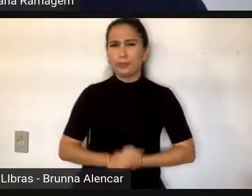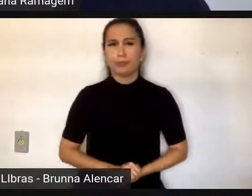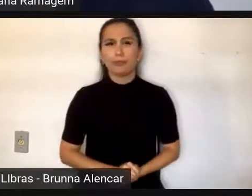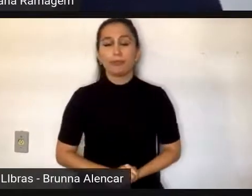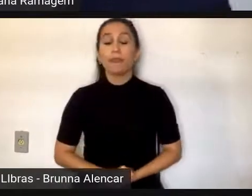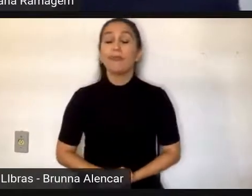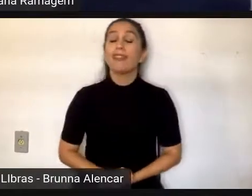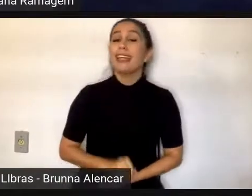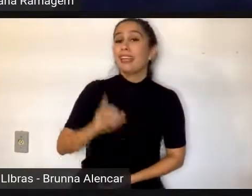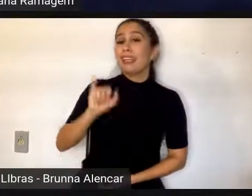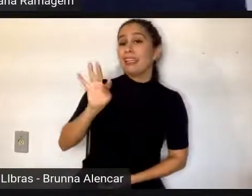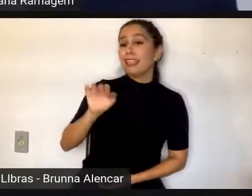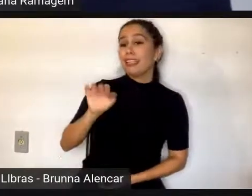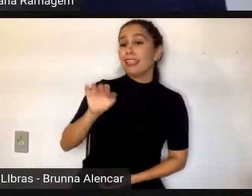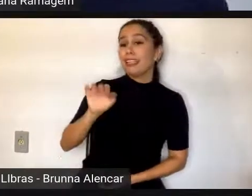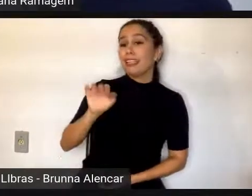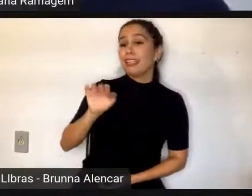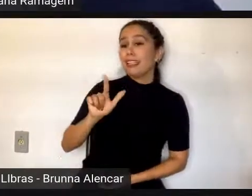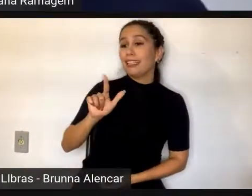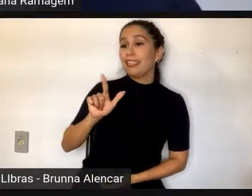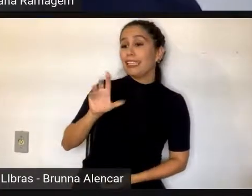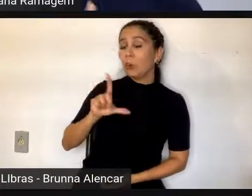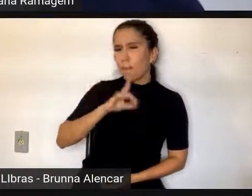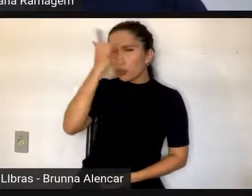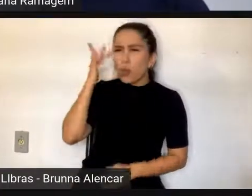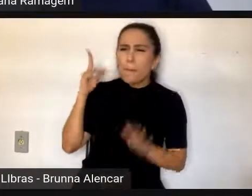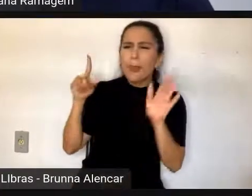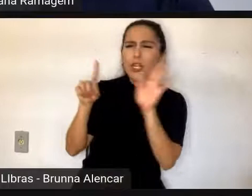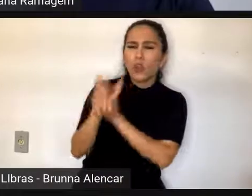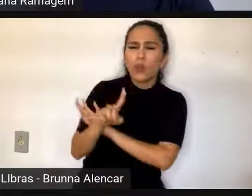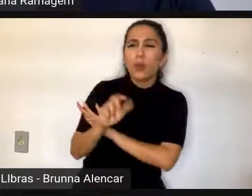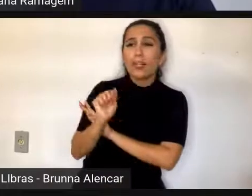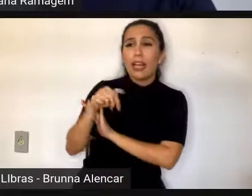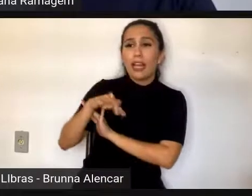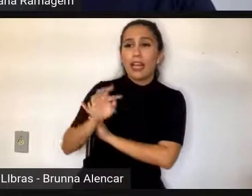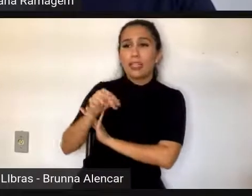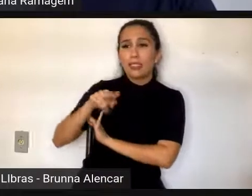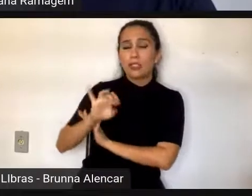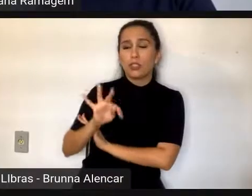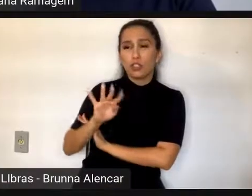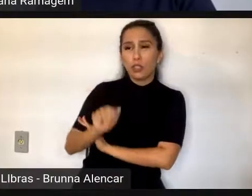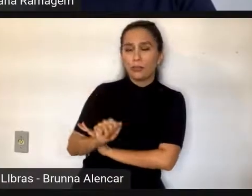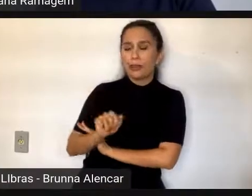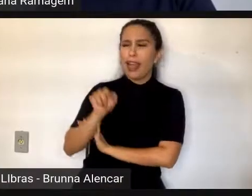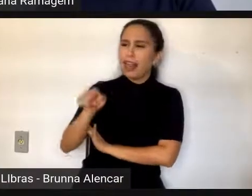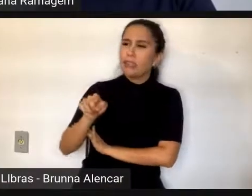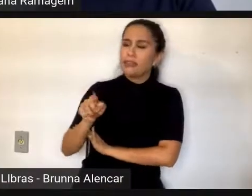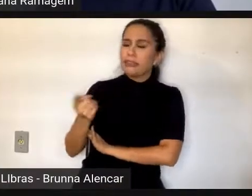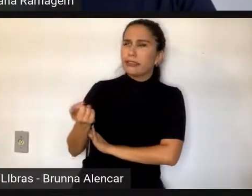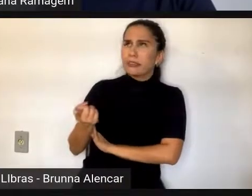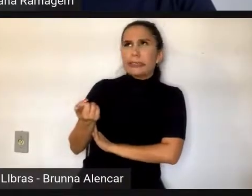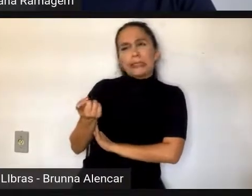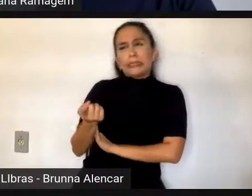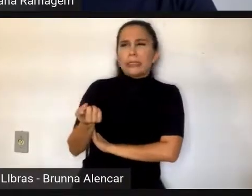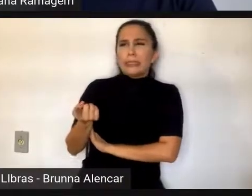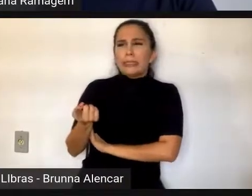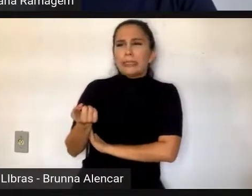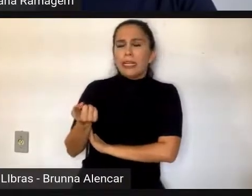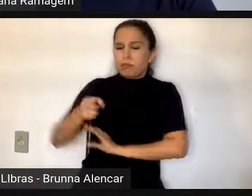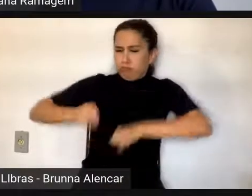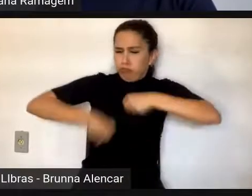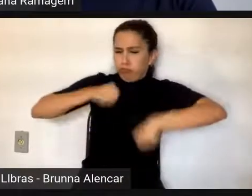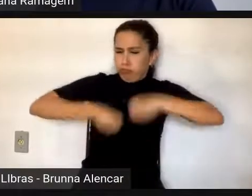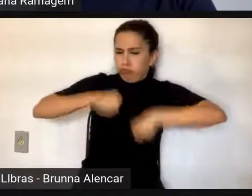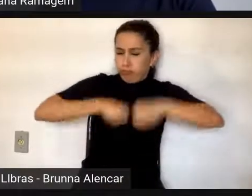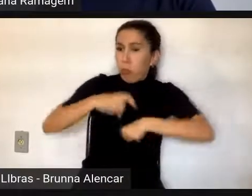também. Ela fala que ela pedala 1 hora por dia, 3 vezes por semana. Ela quer saber se é